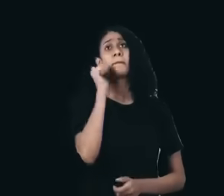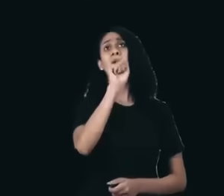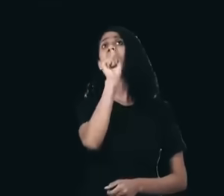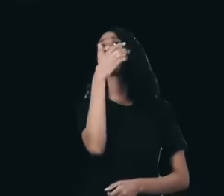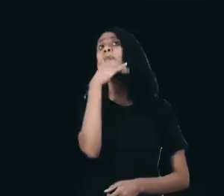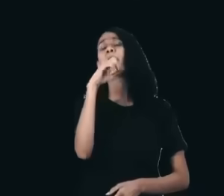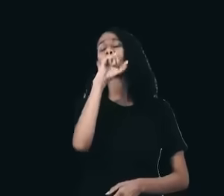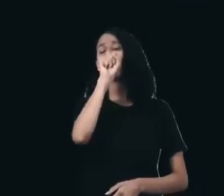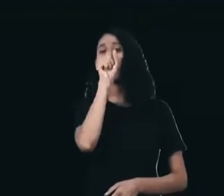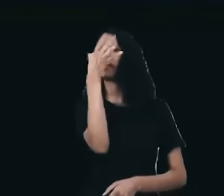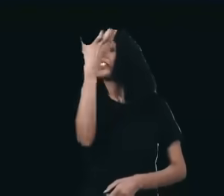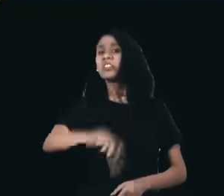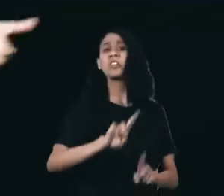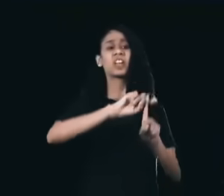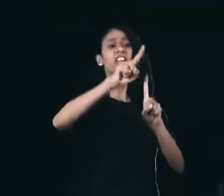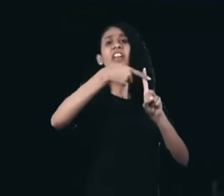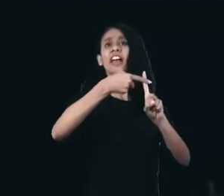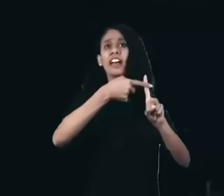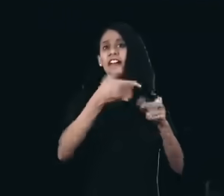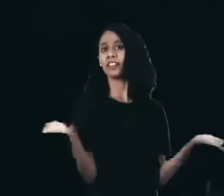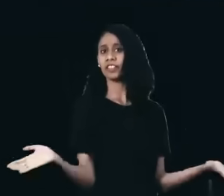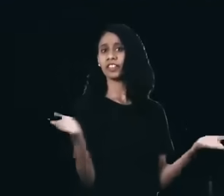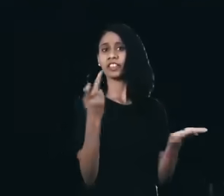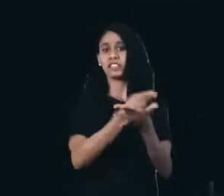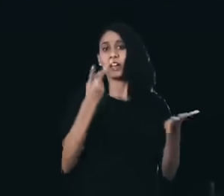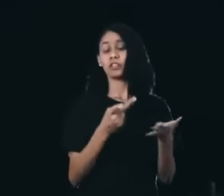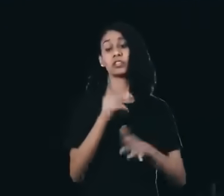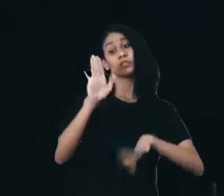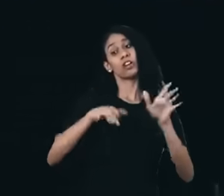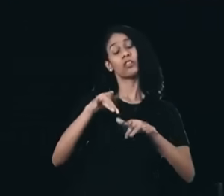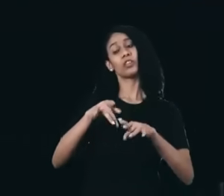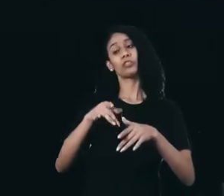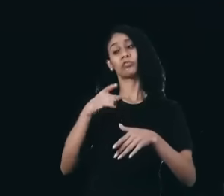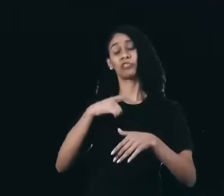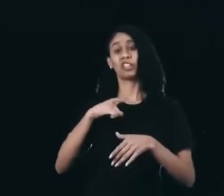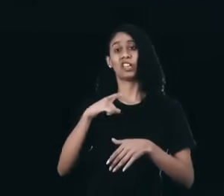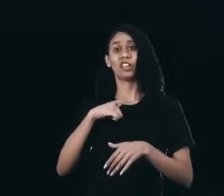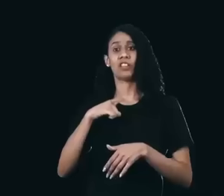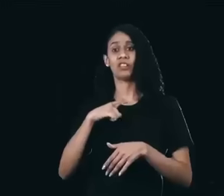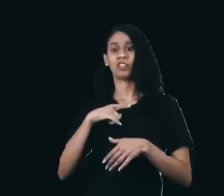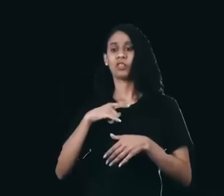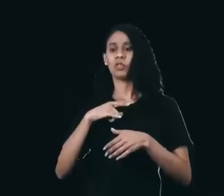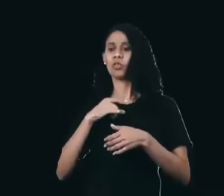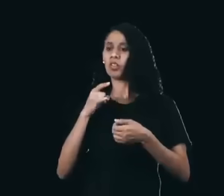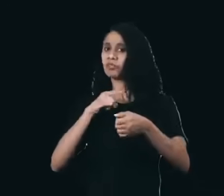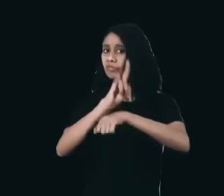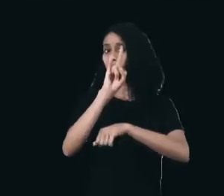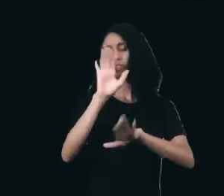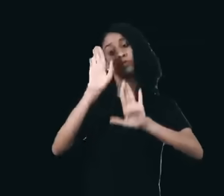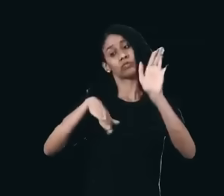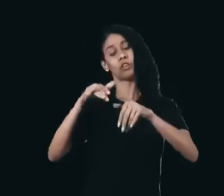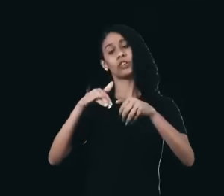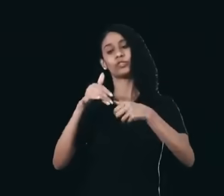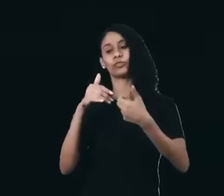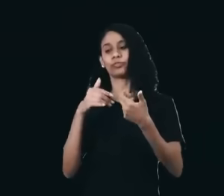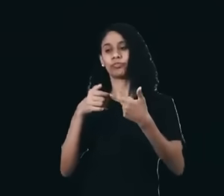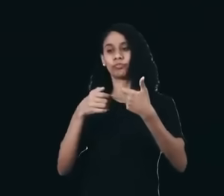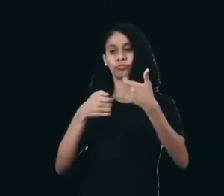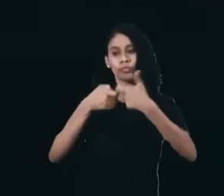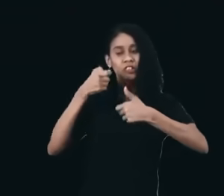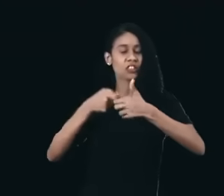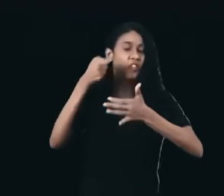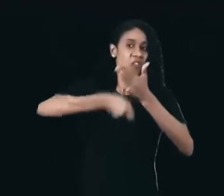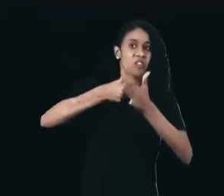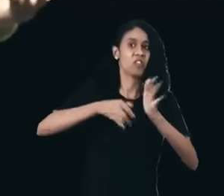desejada, talvez você foi fruto de uma traição, você pode até ter sido fruto de um abuso, mas nós precisamos entender,